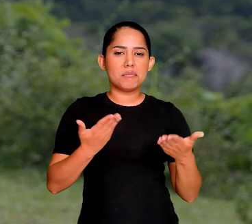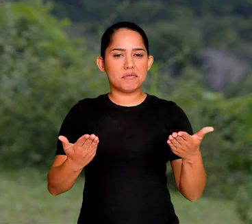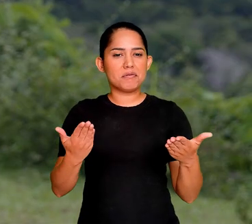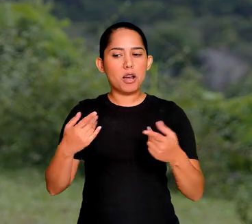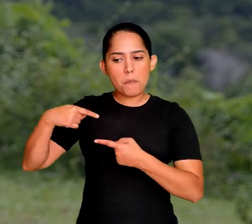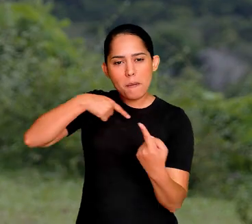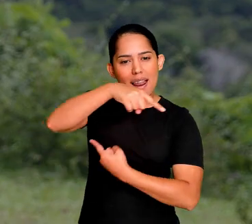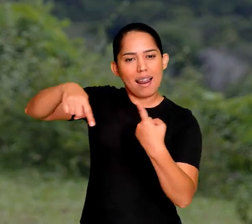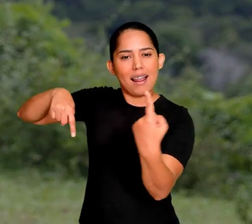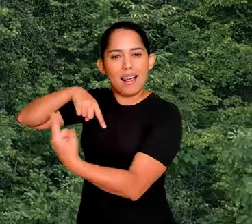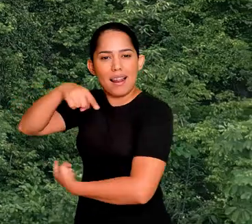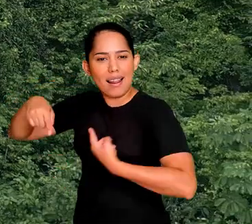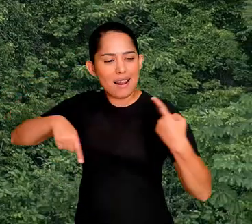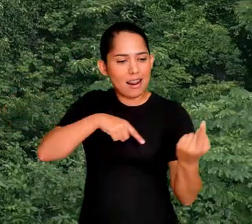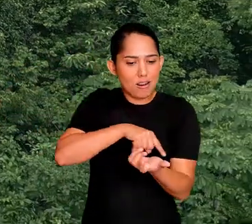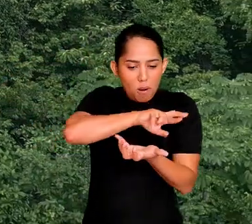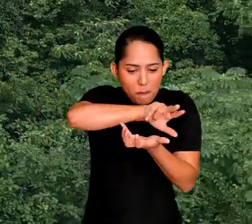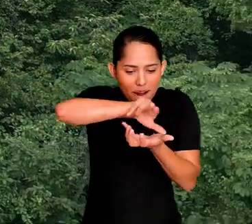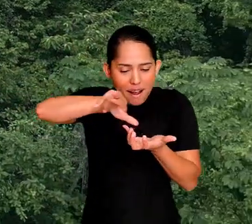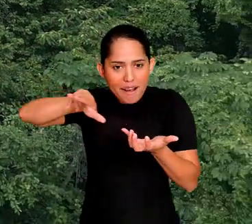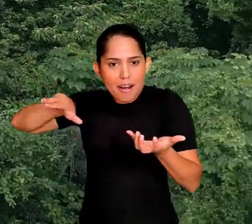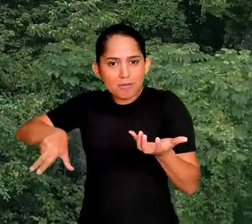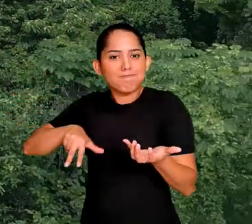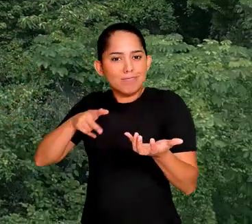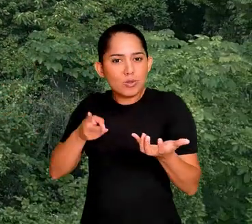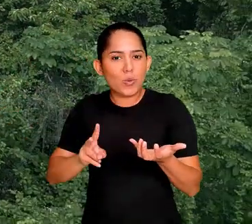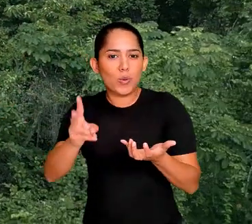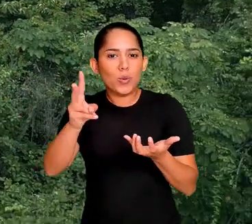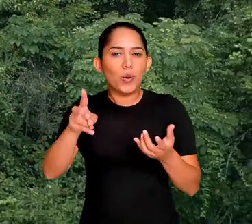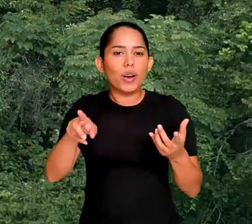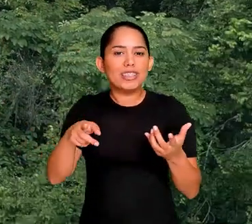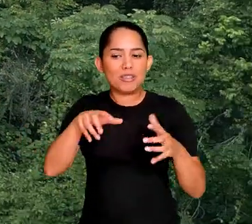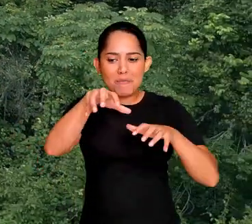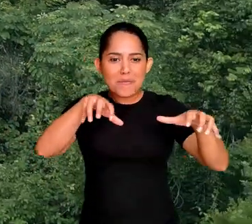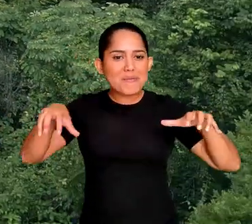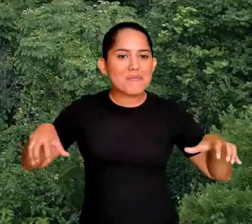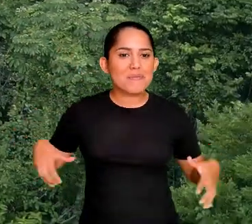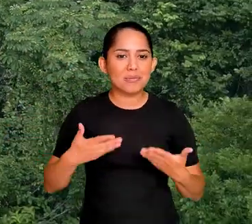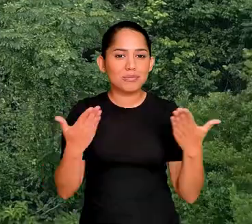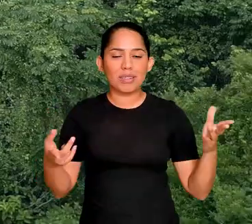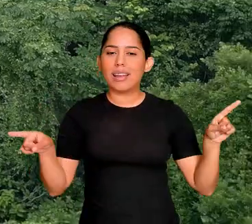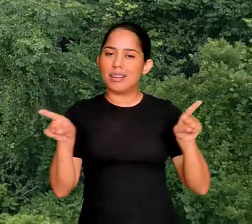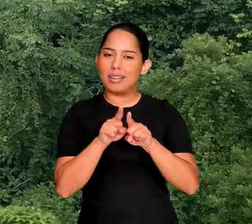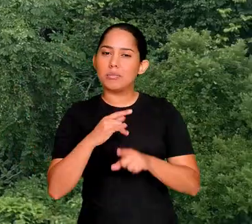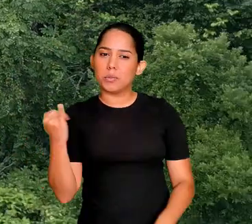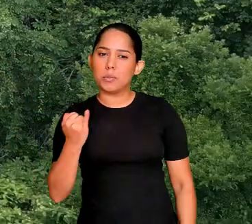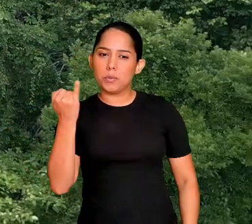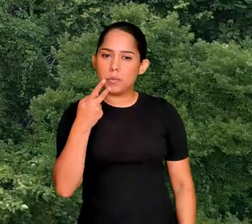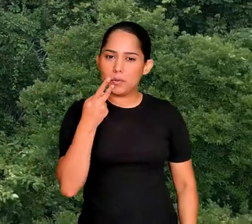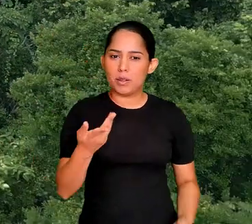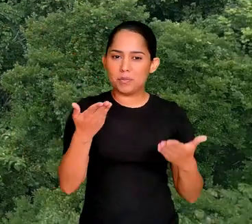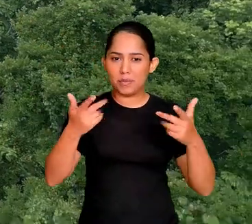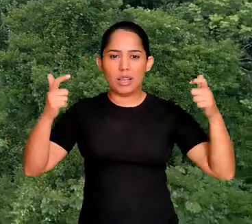vivas permanecem, regenerando a biodiversidade entre os moradores. E uma coisa muito importante de falar é